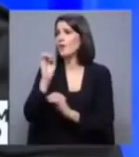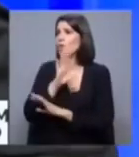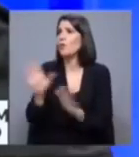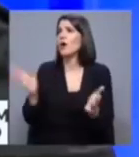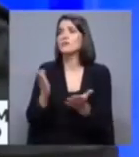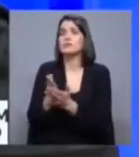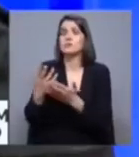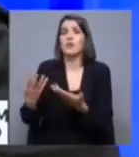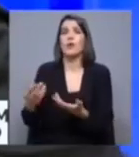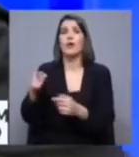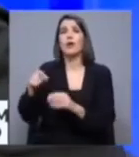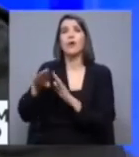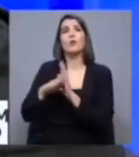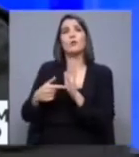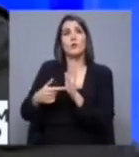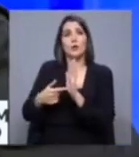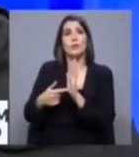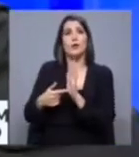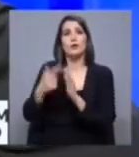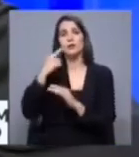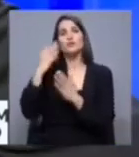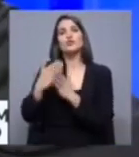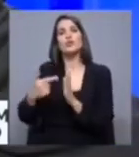Há só, neste programa que terão a oportunidade de estudar,